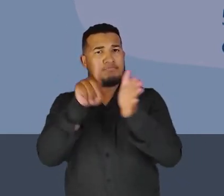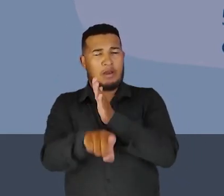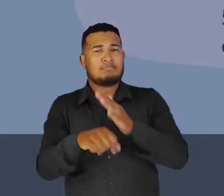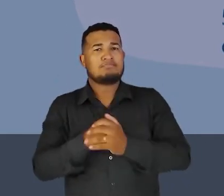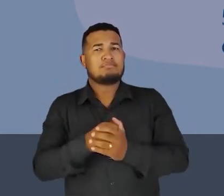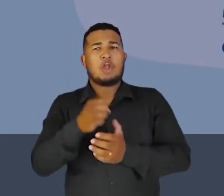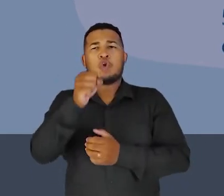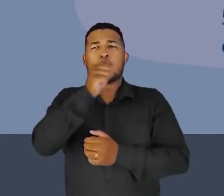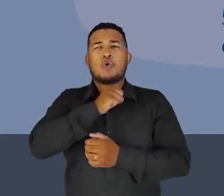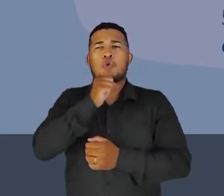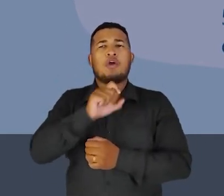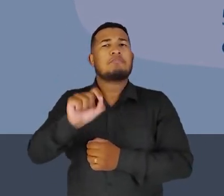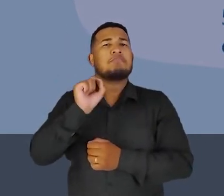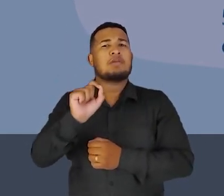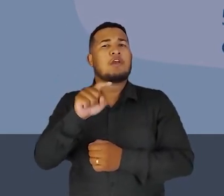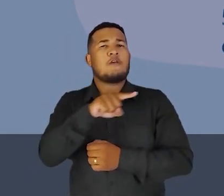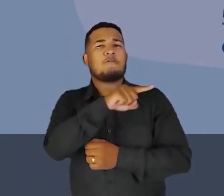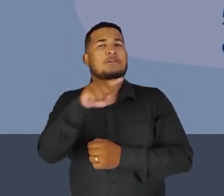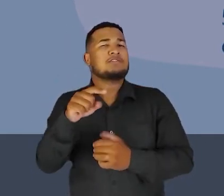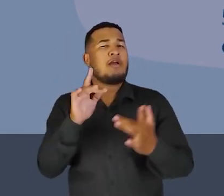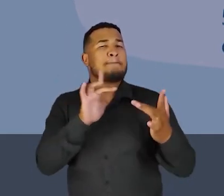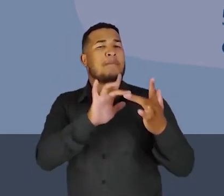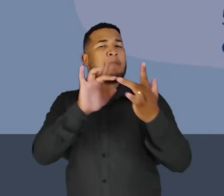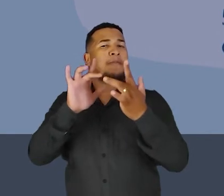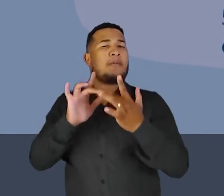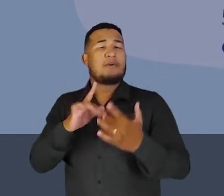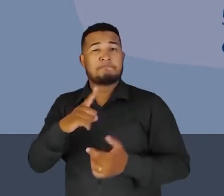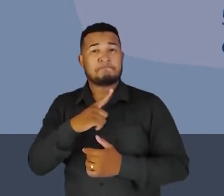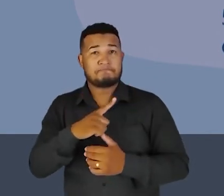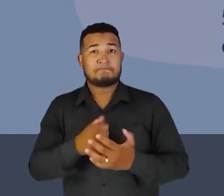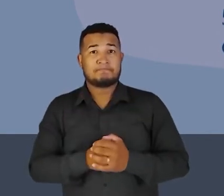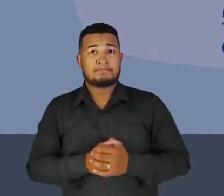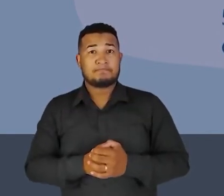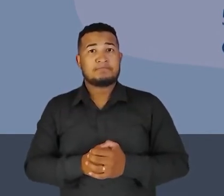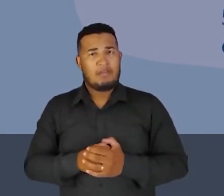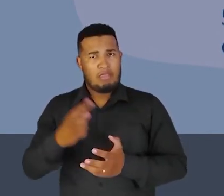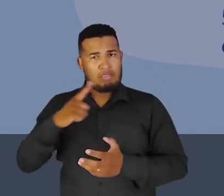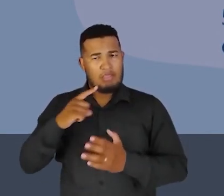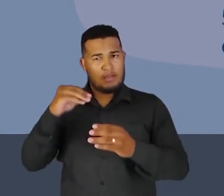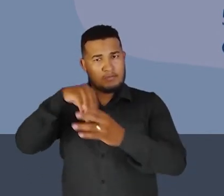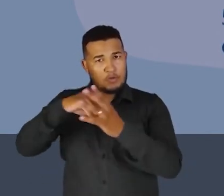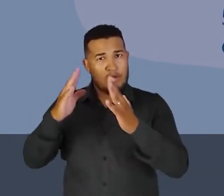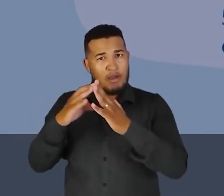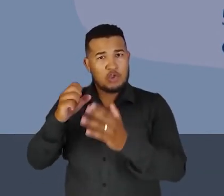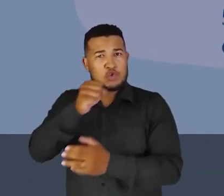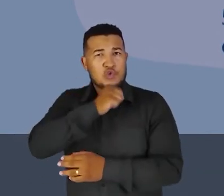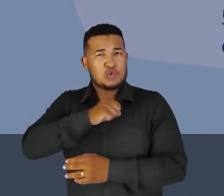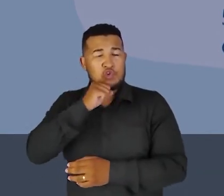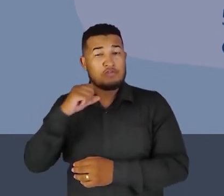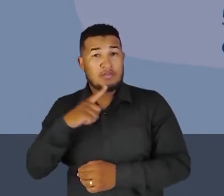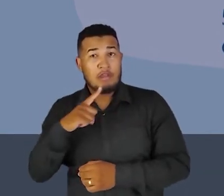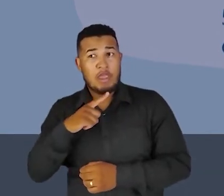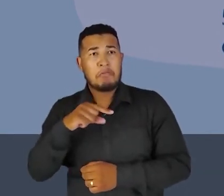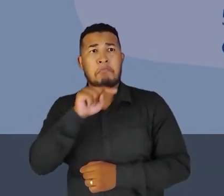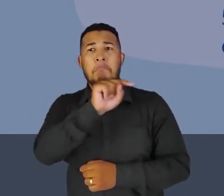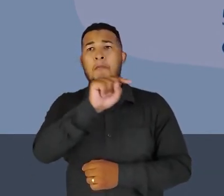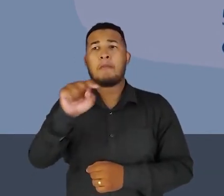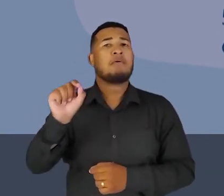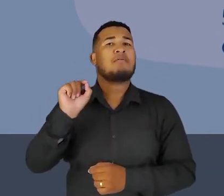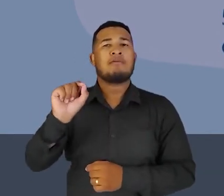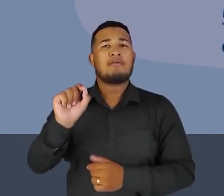são os idosos dos quais você convive? Você tem idosos na sua casa? Quem são